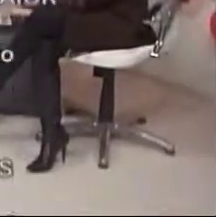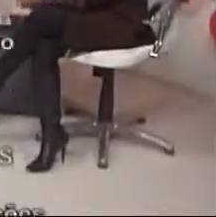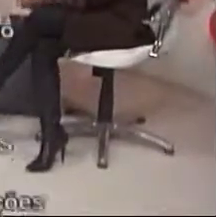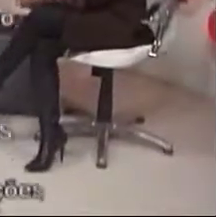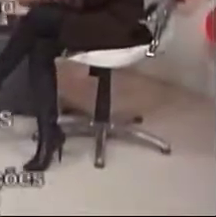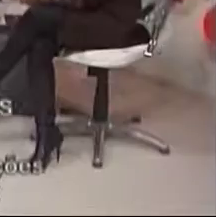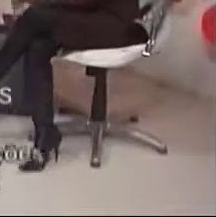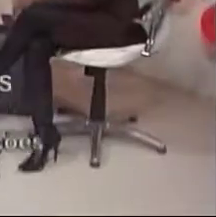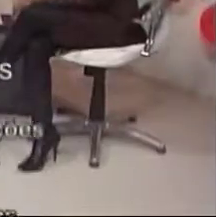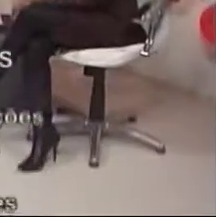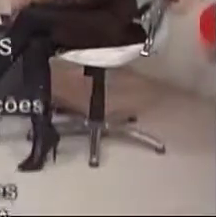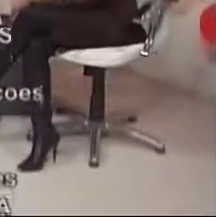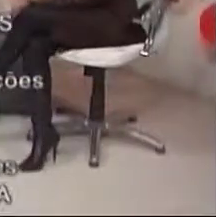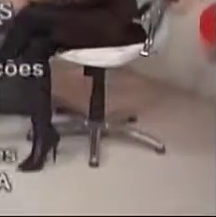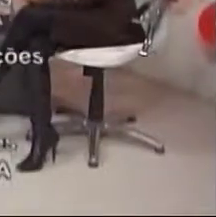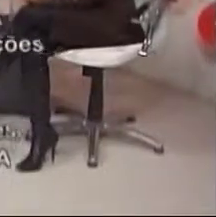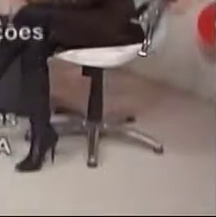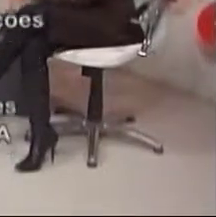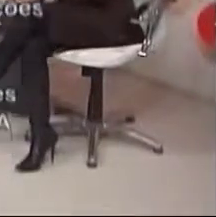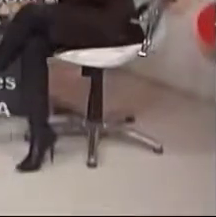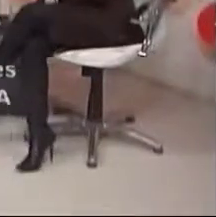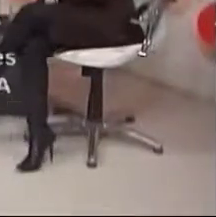E aí